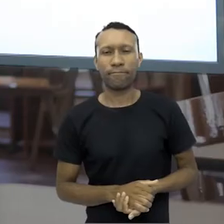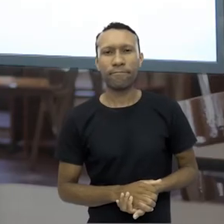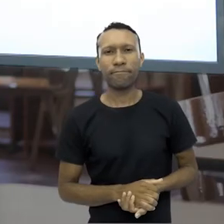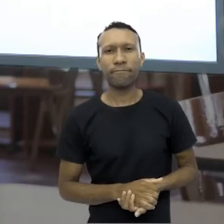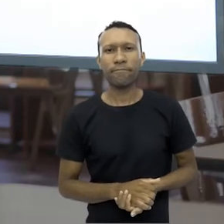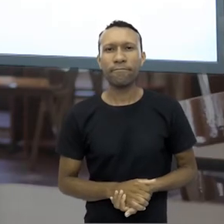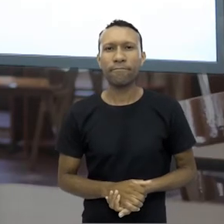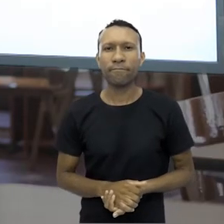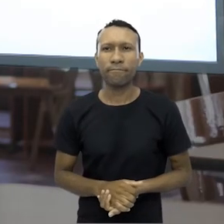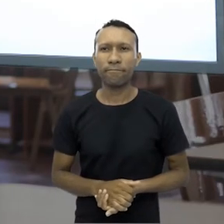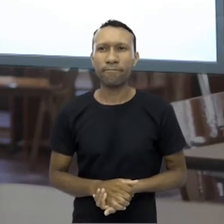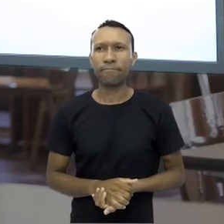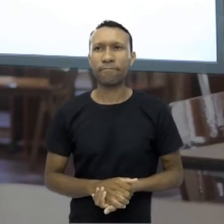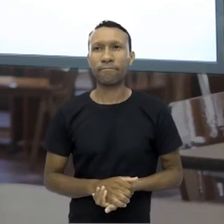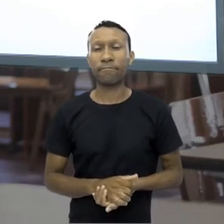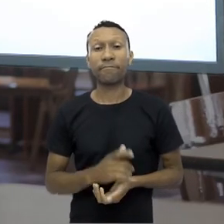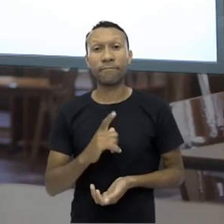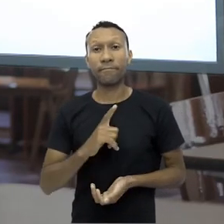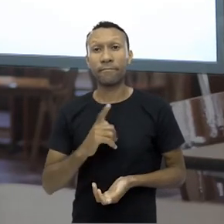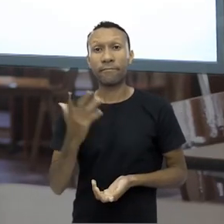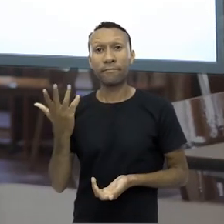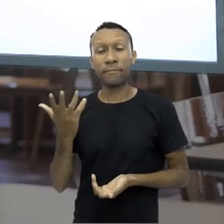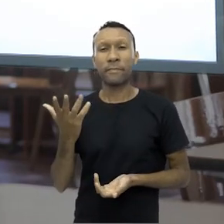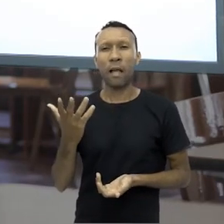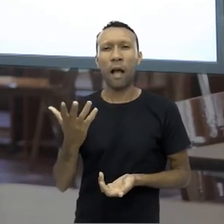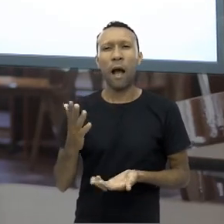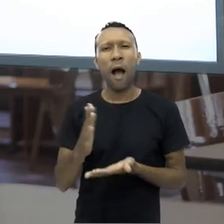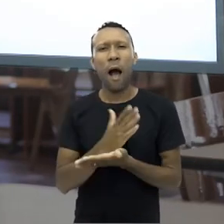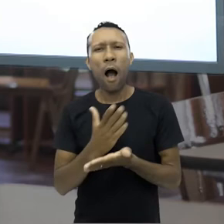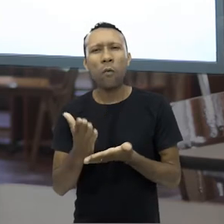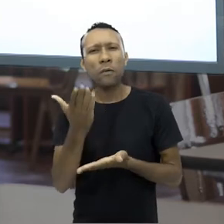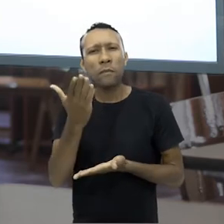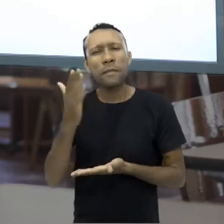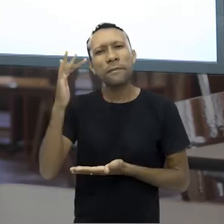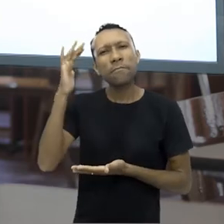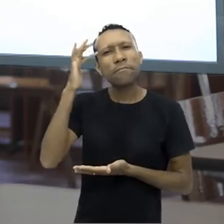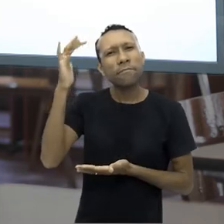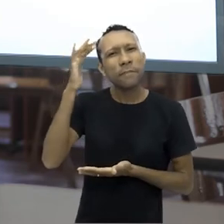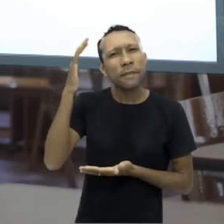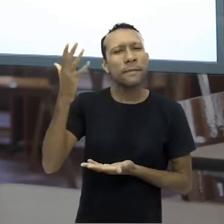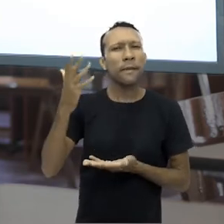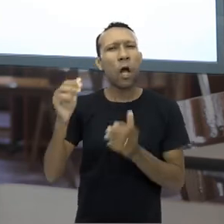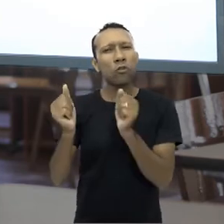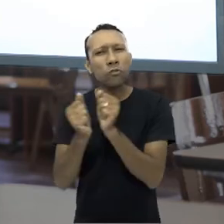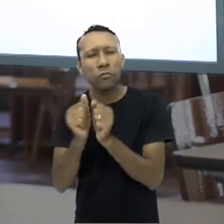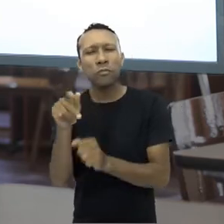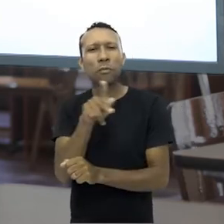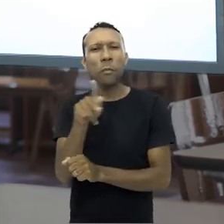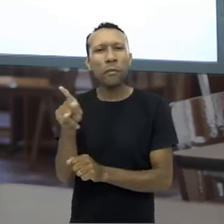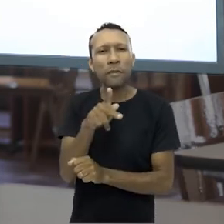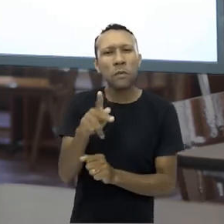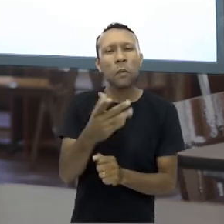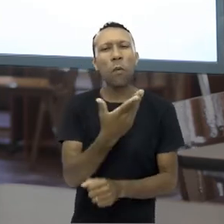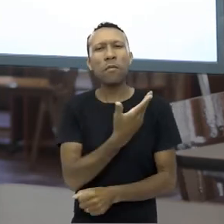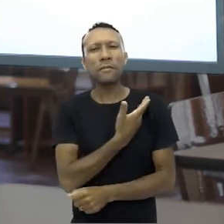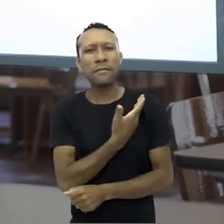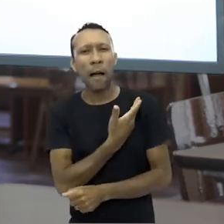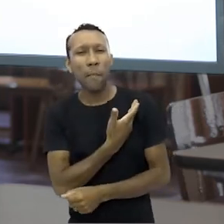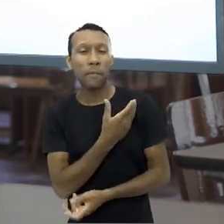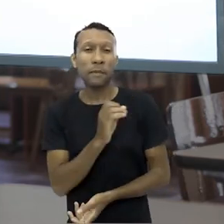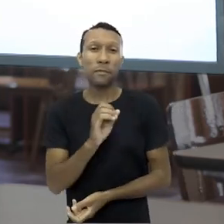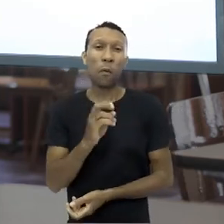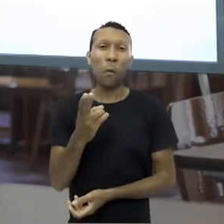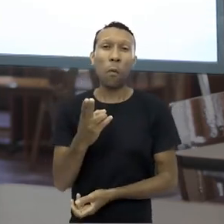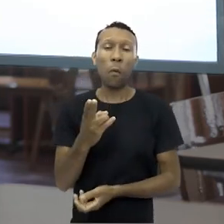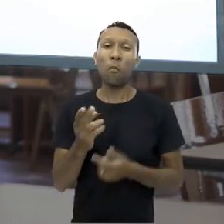Aí aqui, ó, trouxe algumas reflexões para vocês fazerem aí com o professor de vocês, com seus colegas de turma